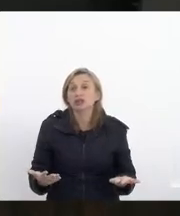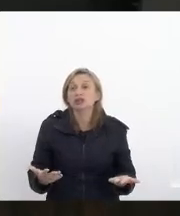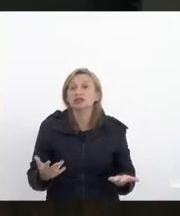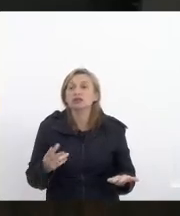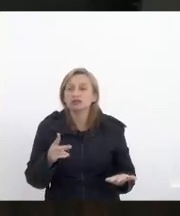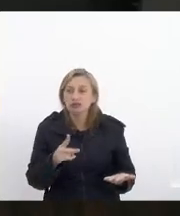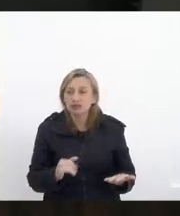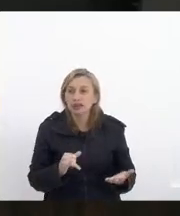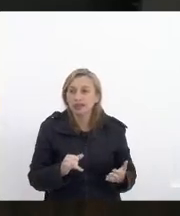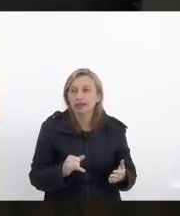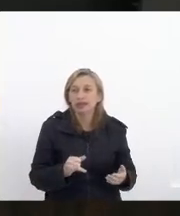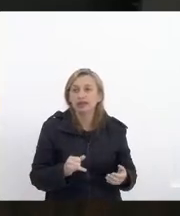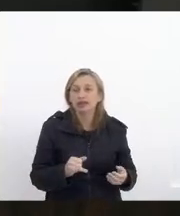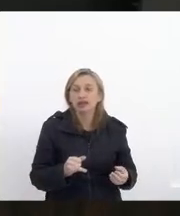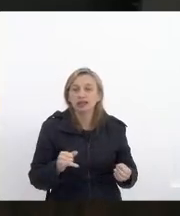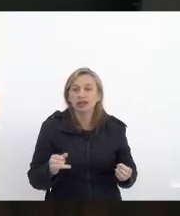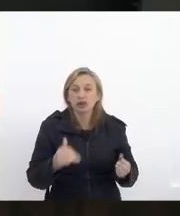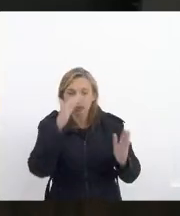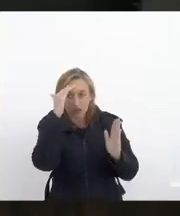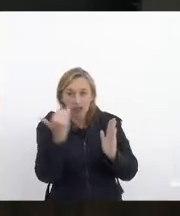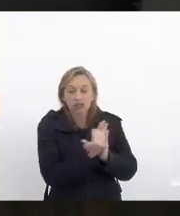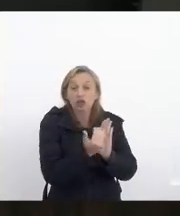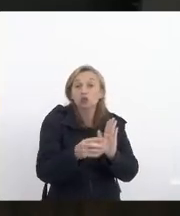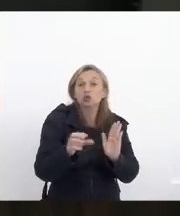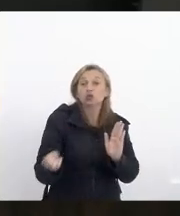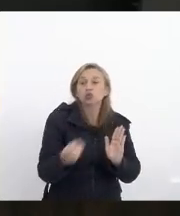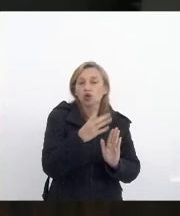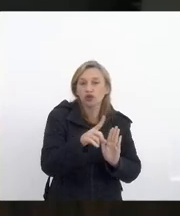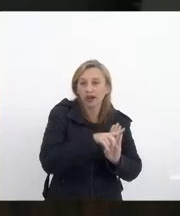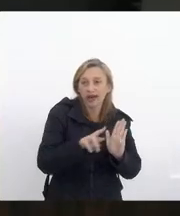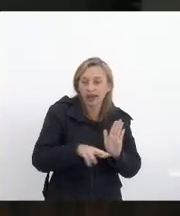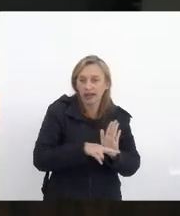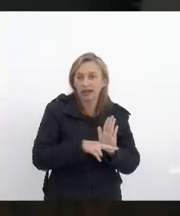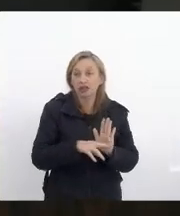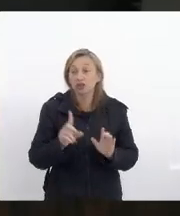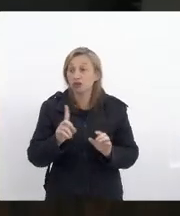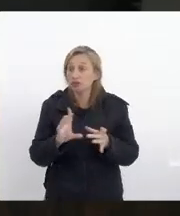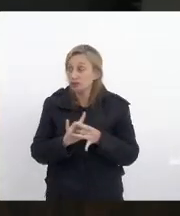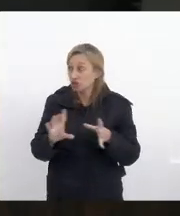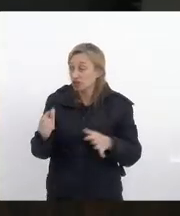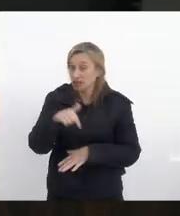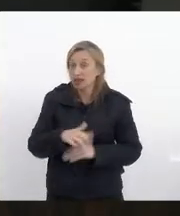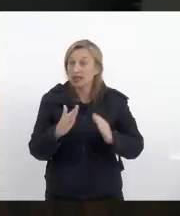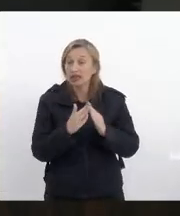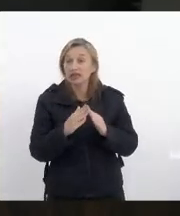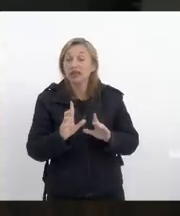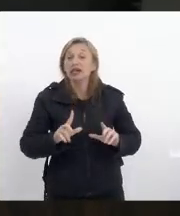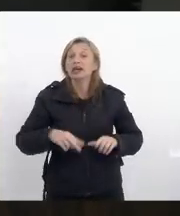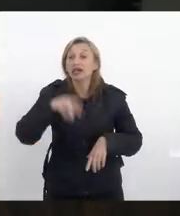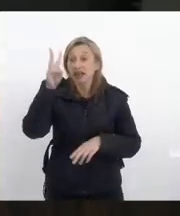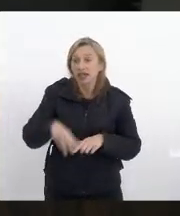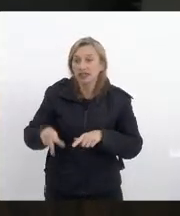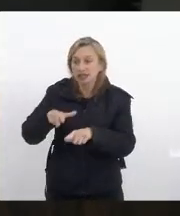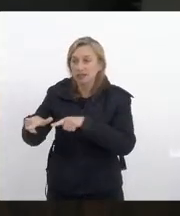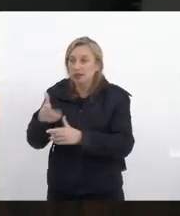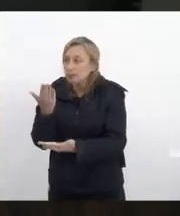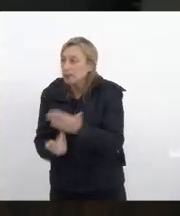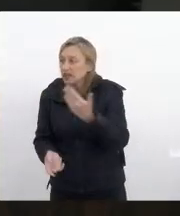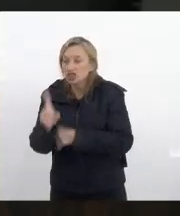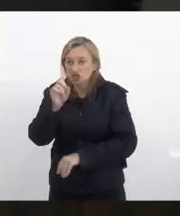vão ter que se submeter ao novo regime. O que nós não vamos permitir nessa casa é que quem está na ativa perca